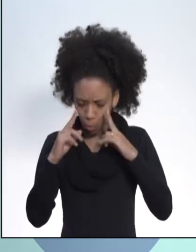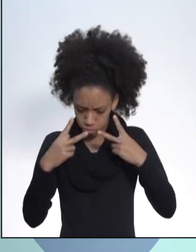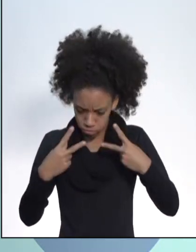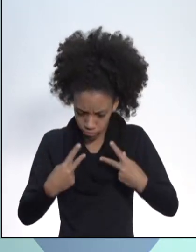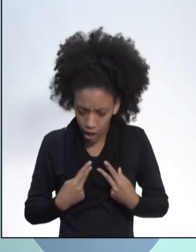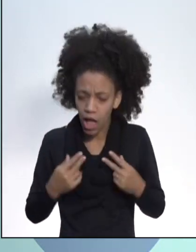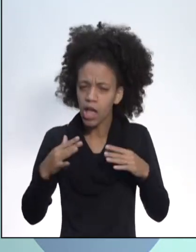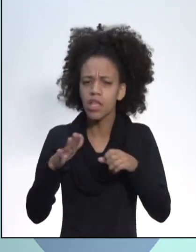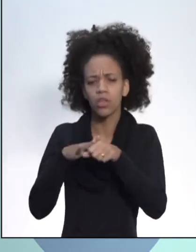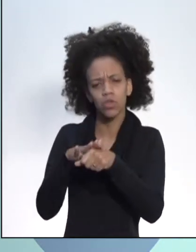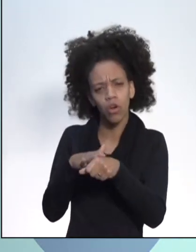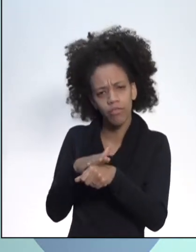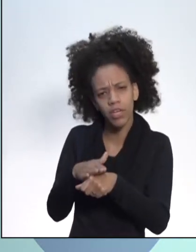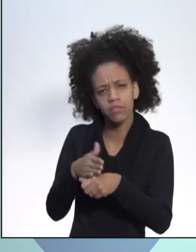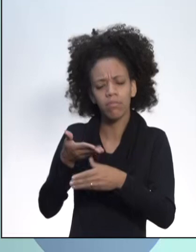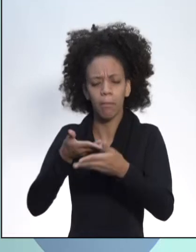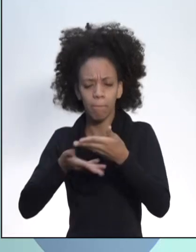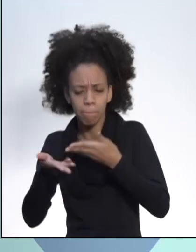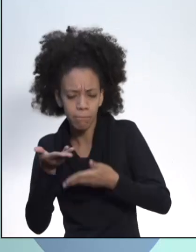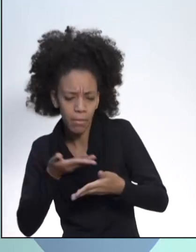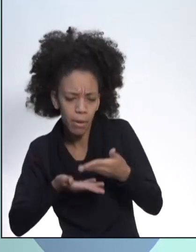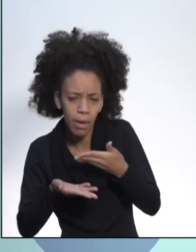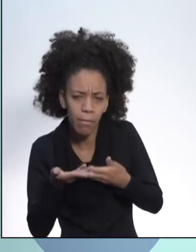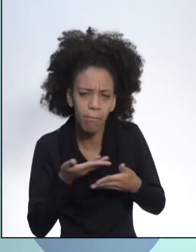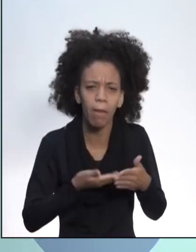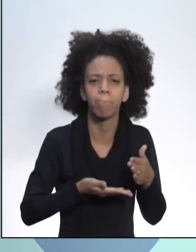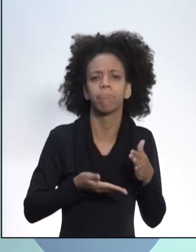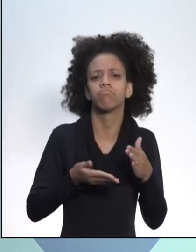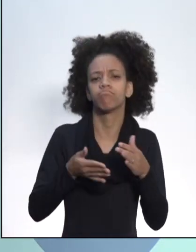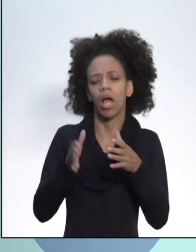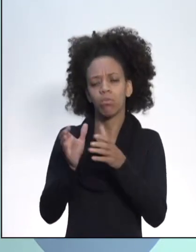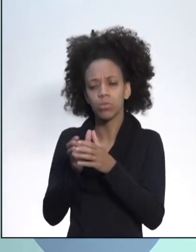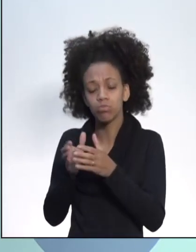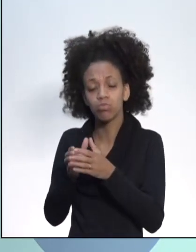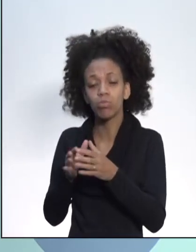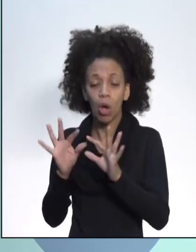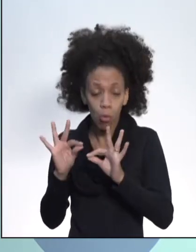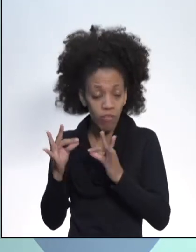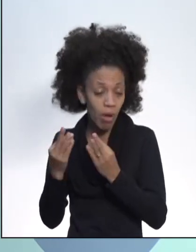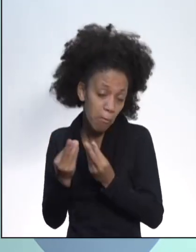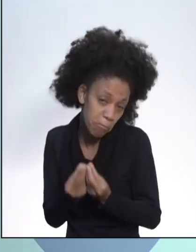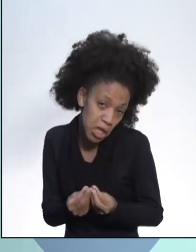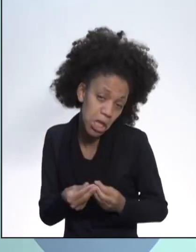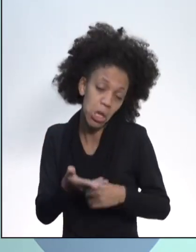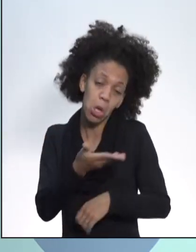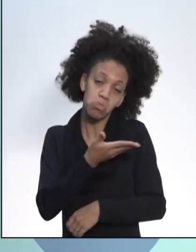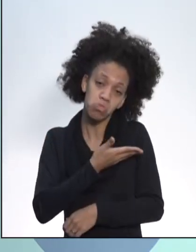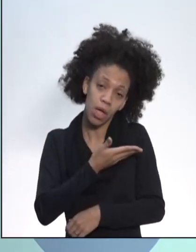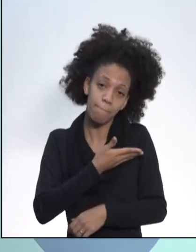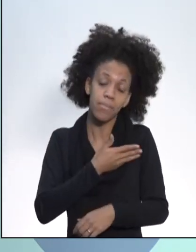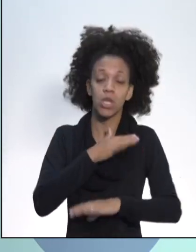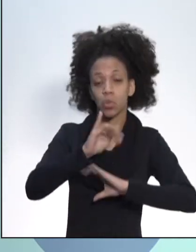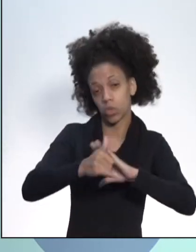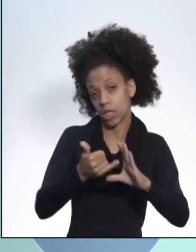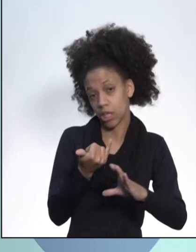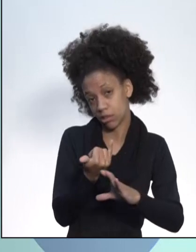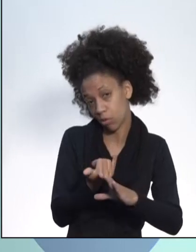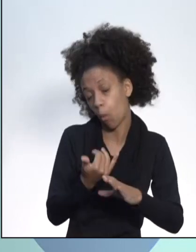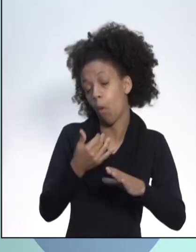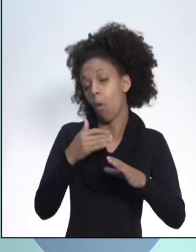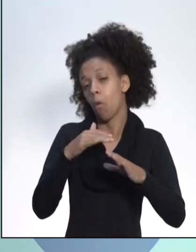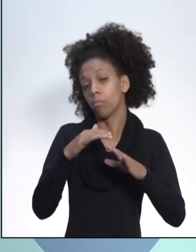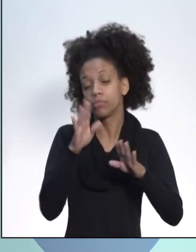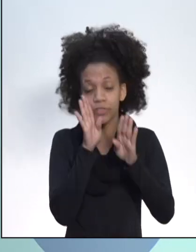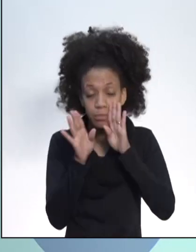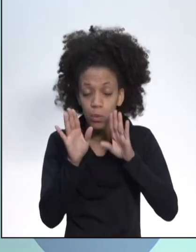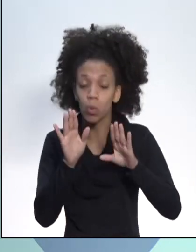feitas online, pelas redes sociais, com as pessoas que moram com vocês, a família, alguém que vocês admiram, tá certo? O